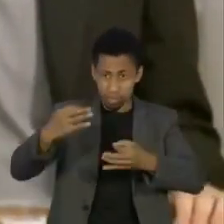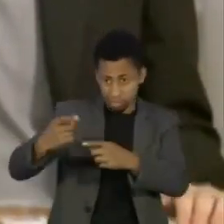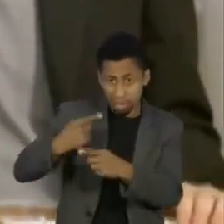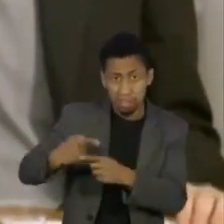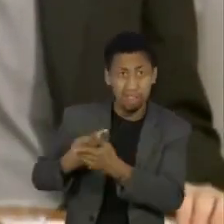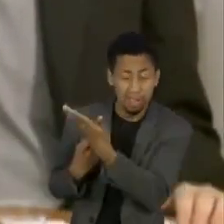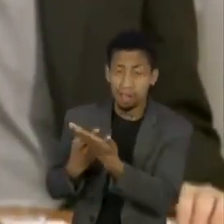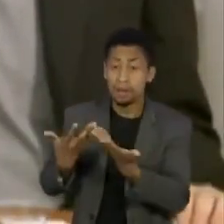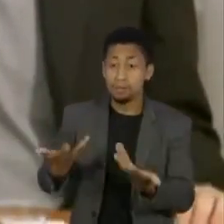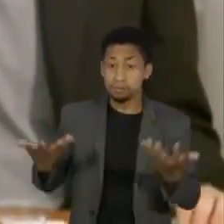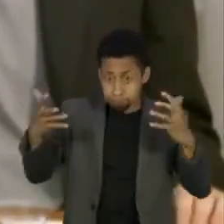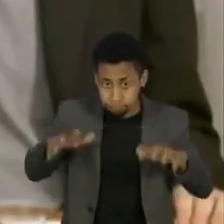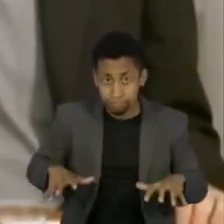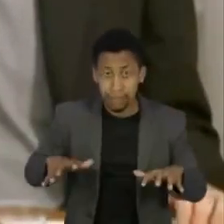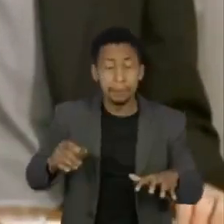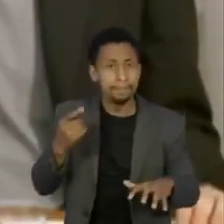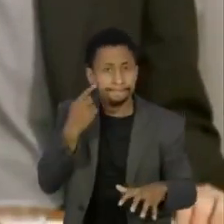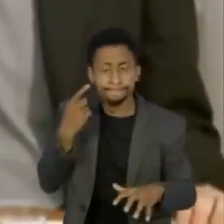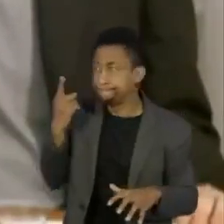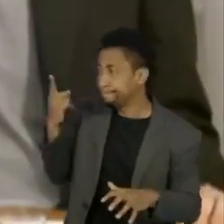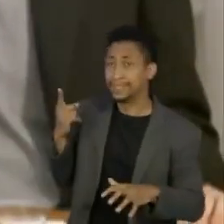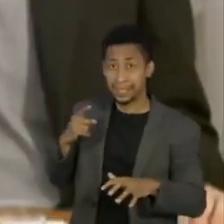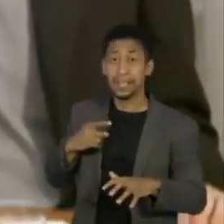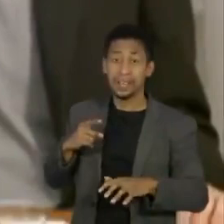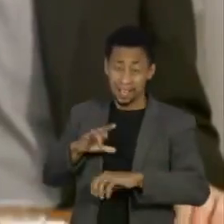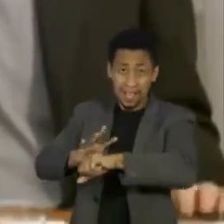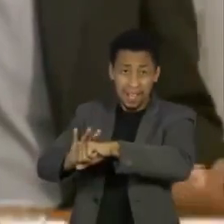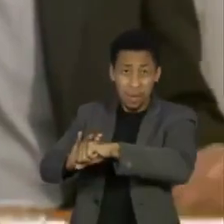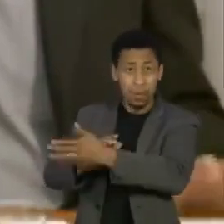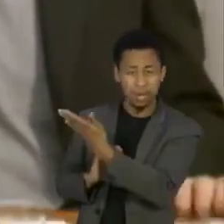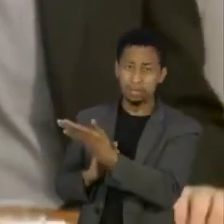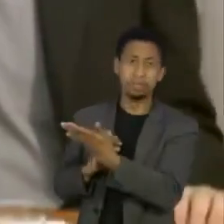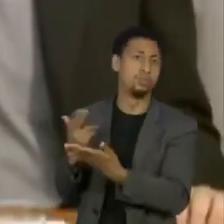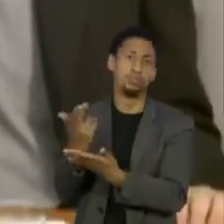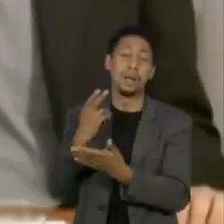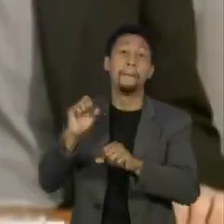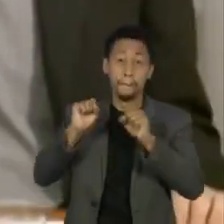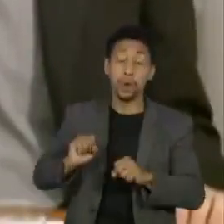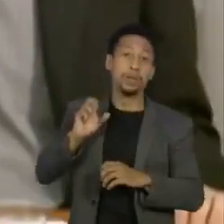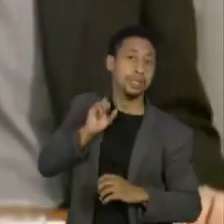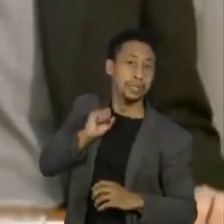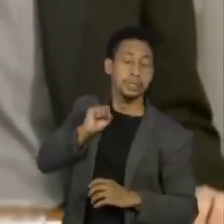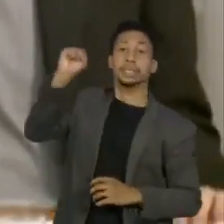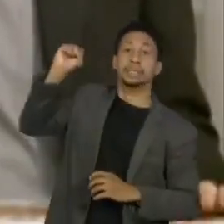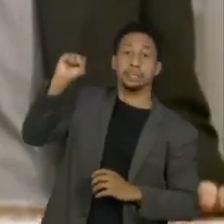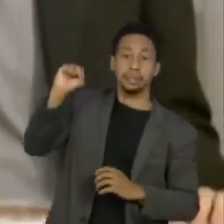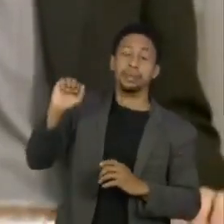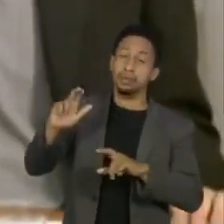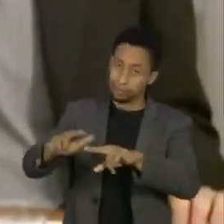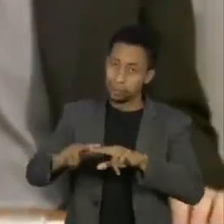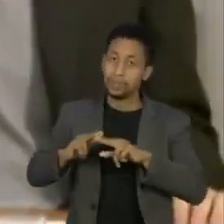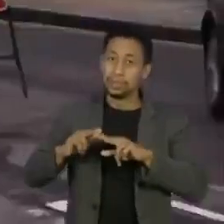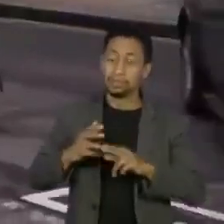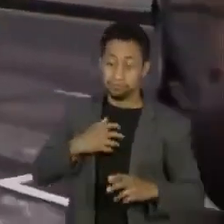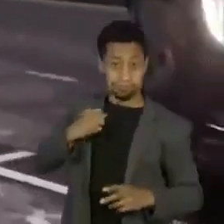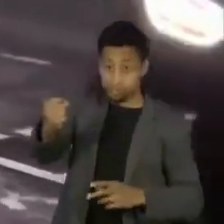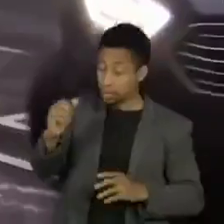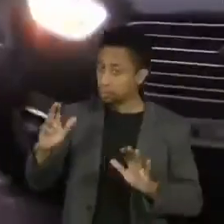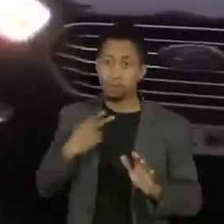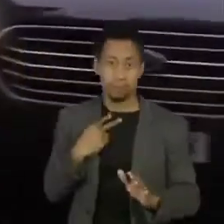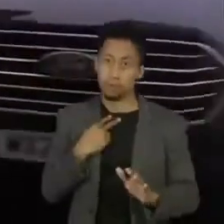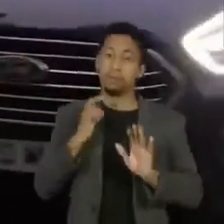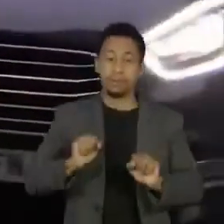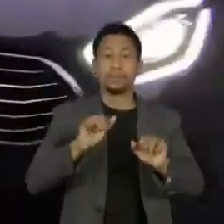britânica considerou que Assange corria risco de saúde, até de cometer suicídio. Por isso, permanece na Inglaterra.